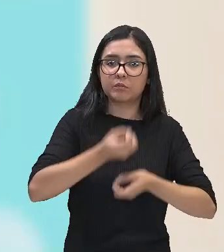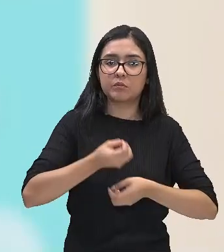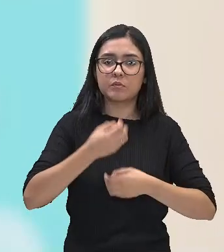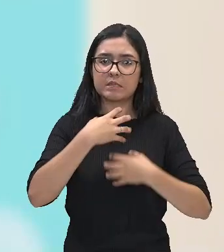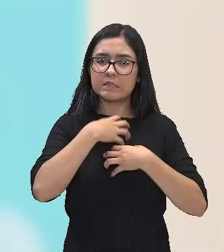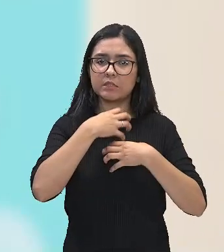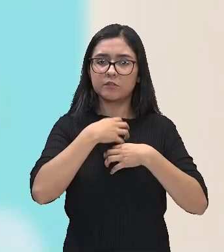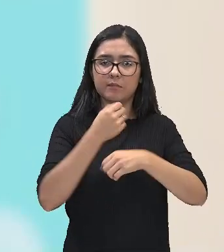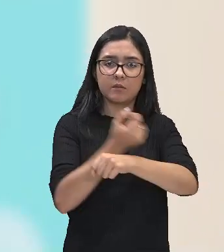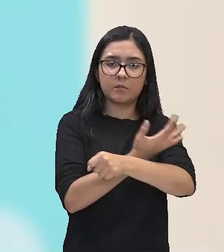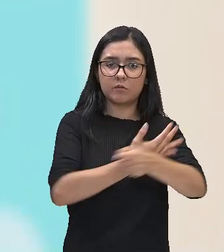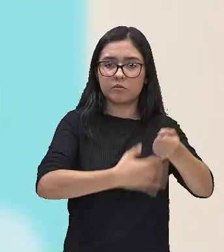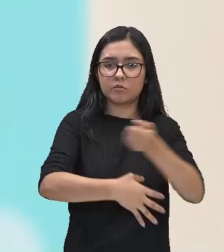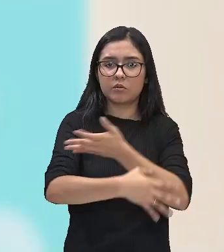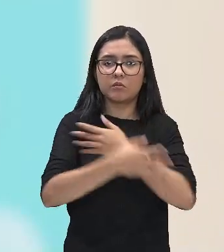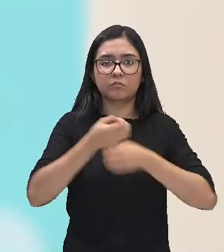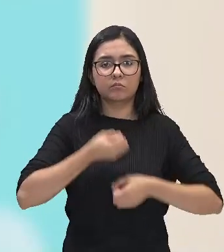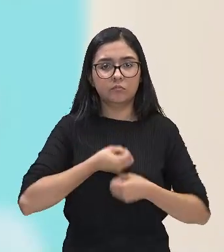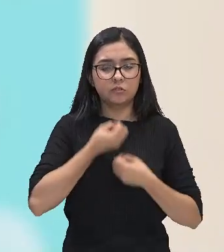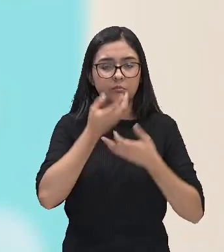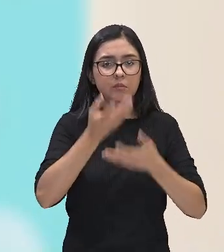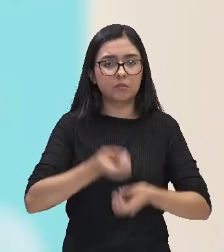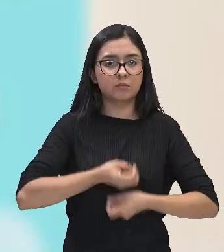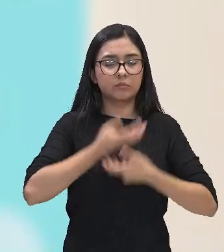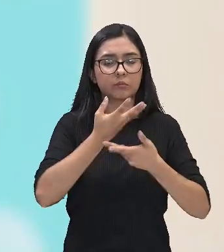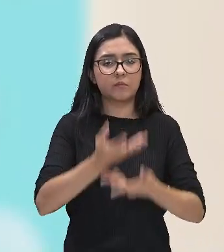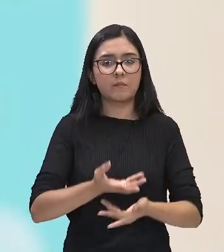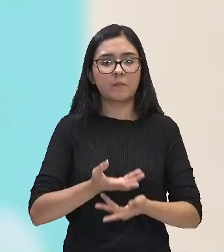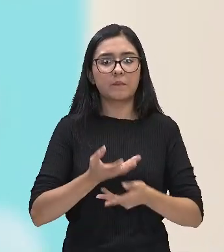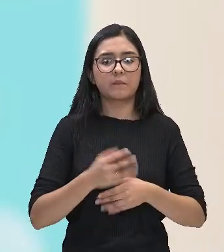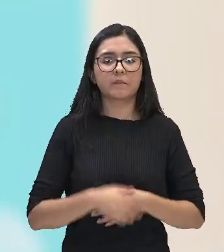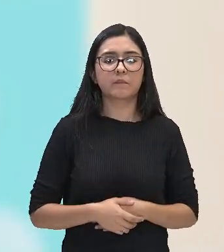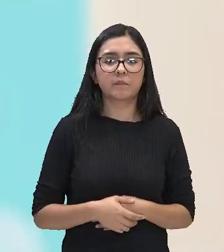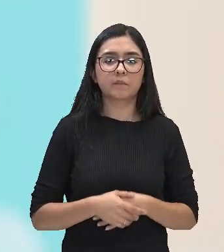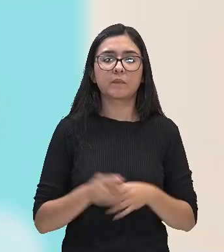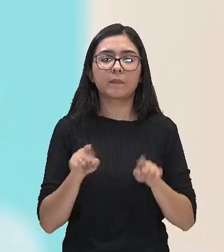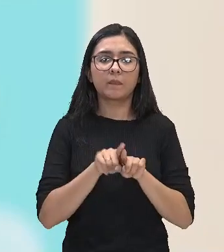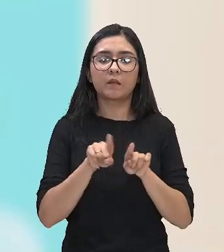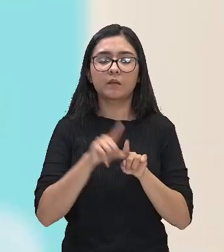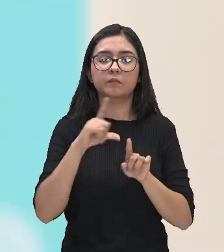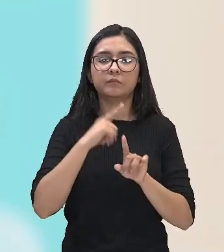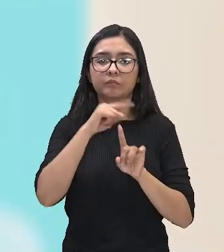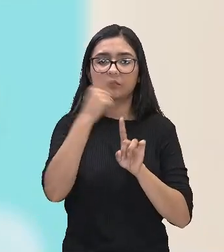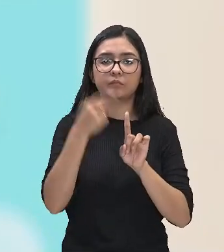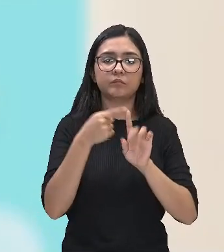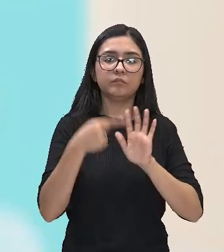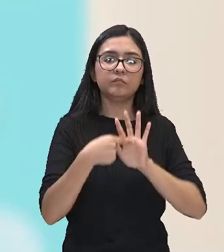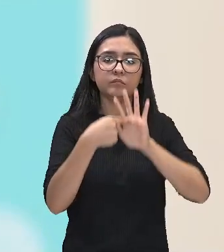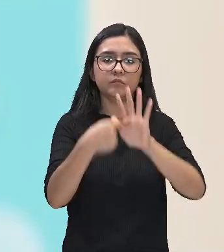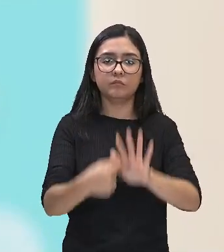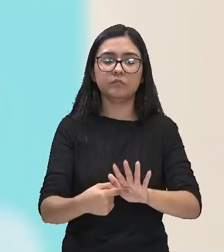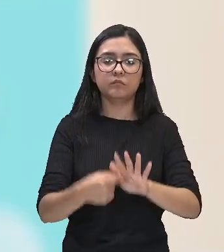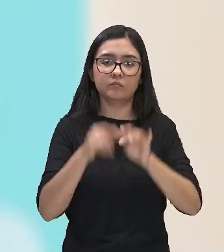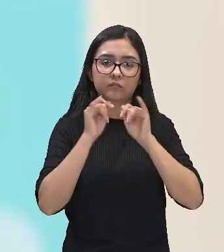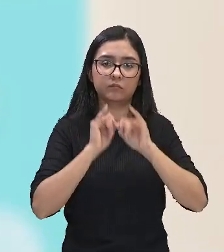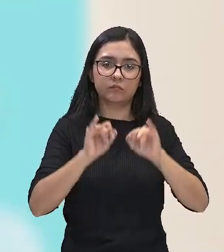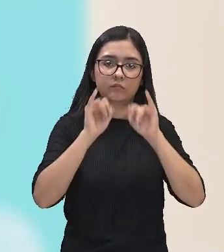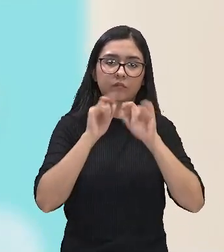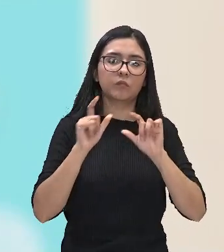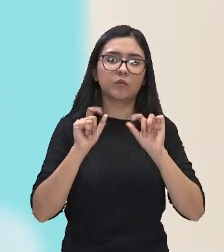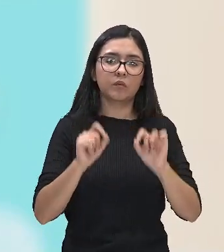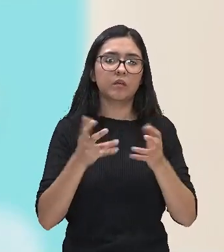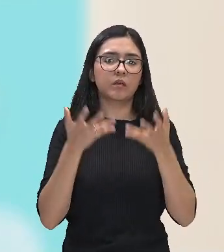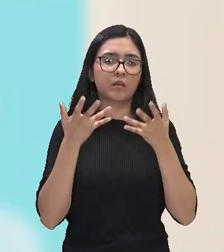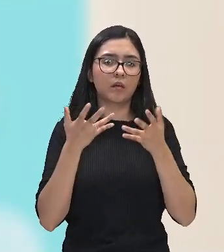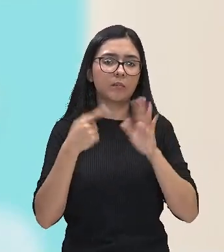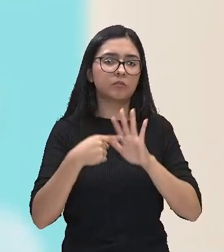do emissor, né? Tem a intenção de apresentar a mensagem, o que é que ela